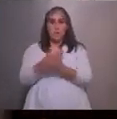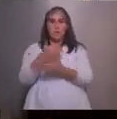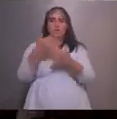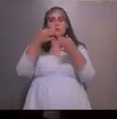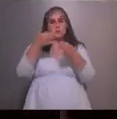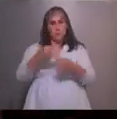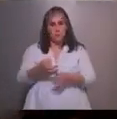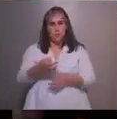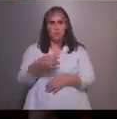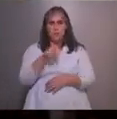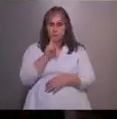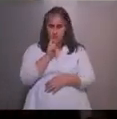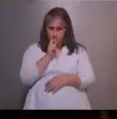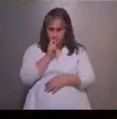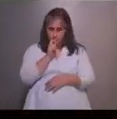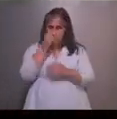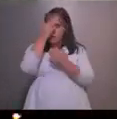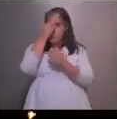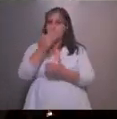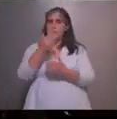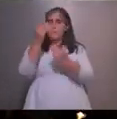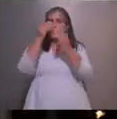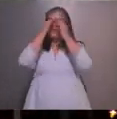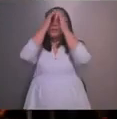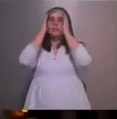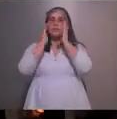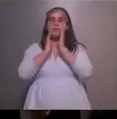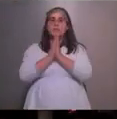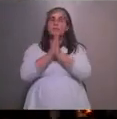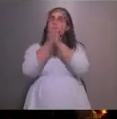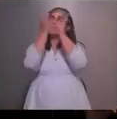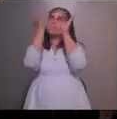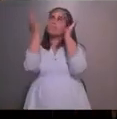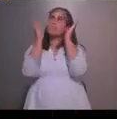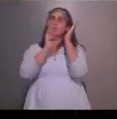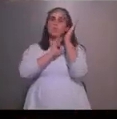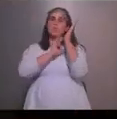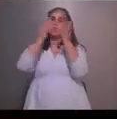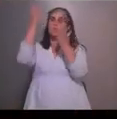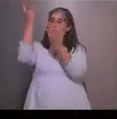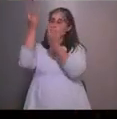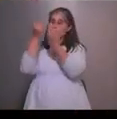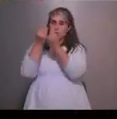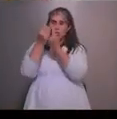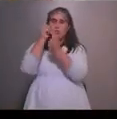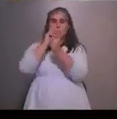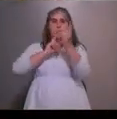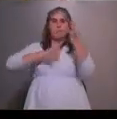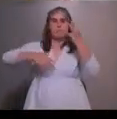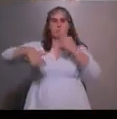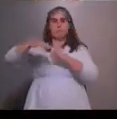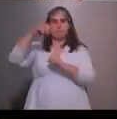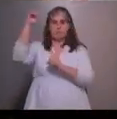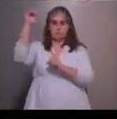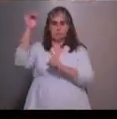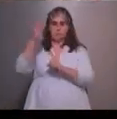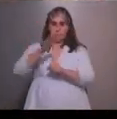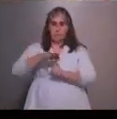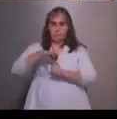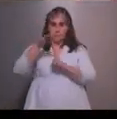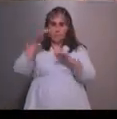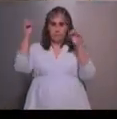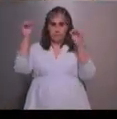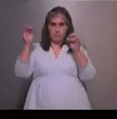Amém. Ave Maria, cheia de graça, o Senhor é convosco. Bendita sois vós entre as mulheres,